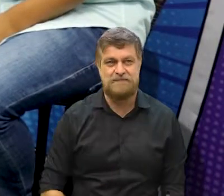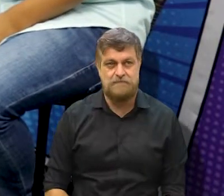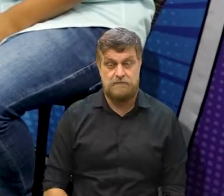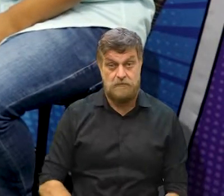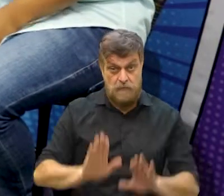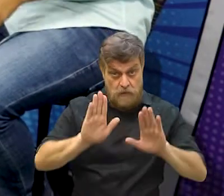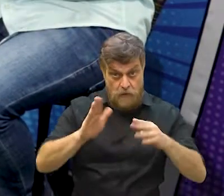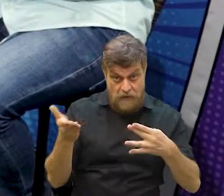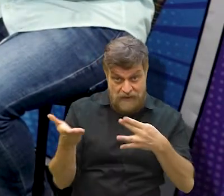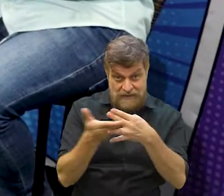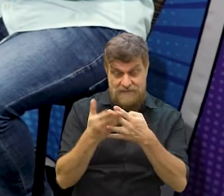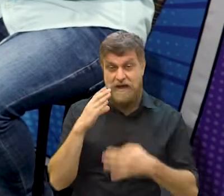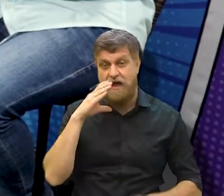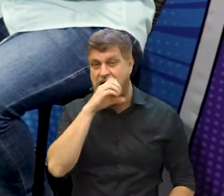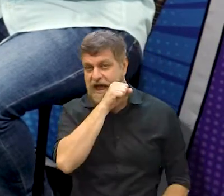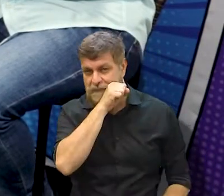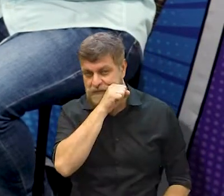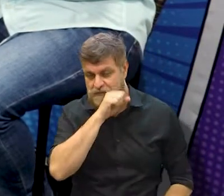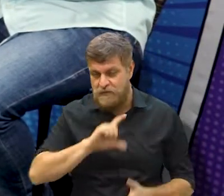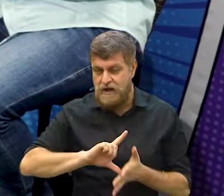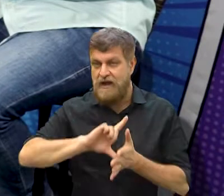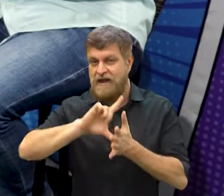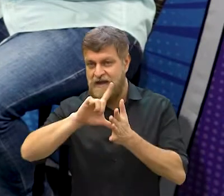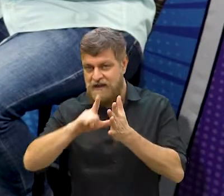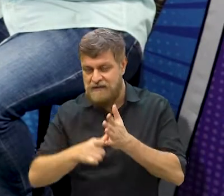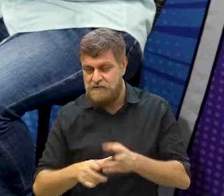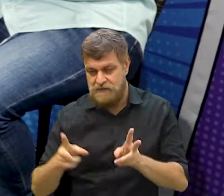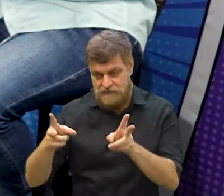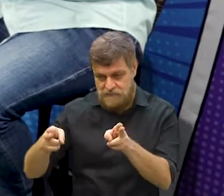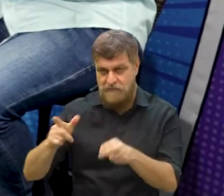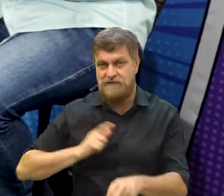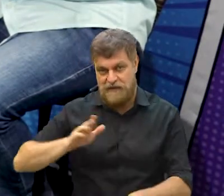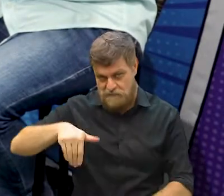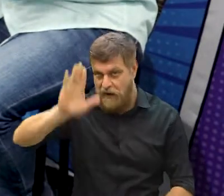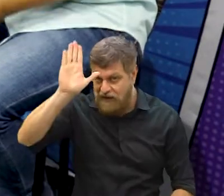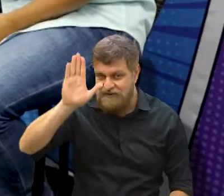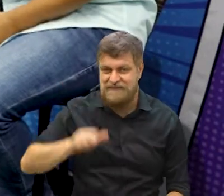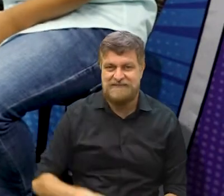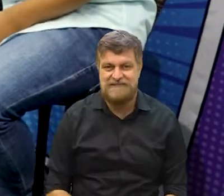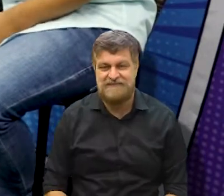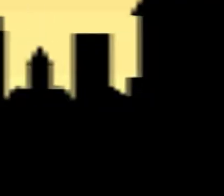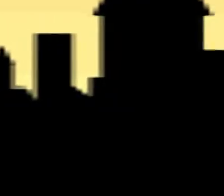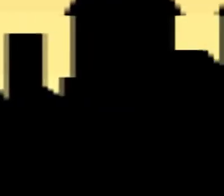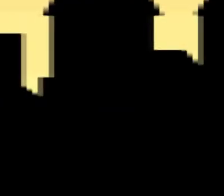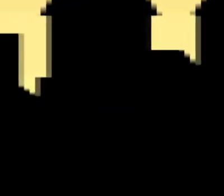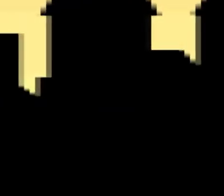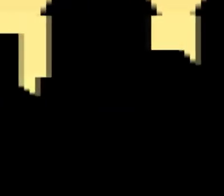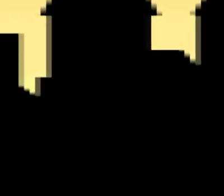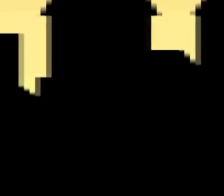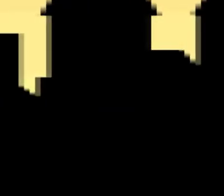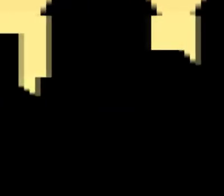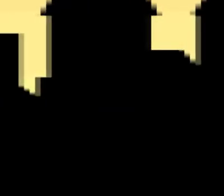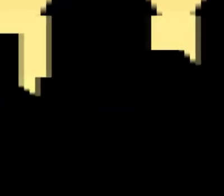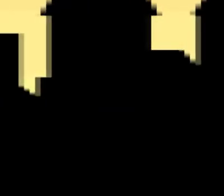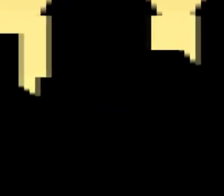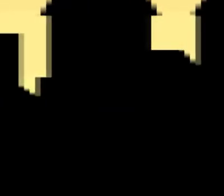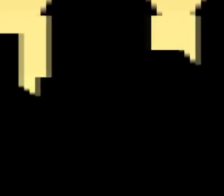tchau. Olha só, a gente vai para um rápido intervalo e no próximo bloco tem muito mais.